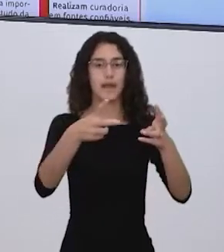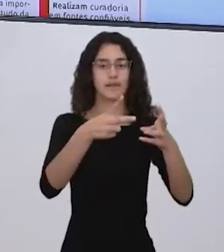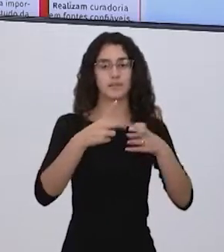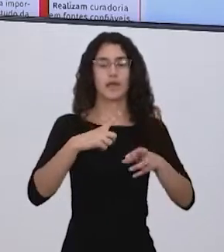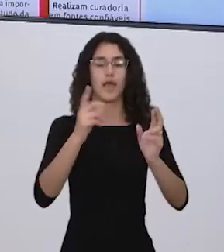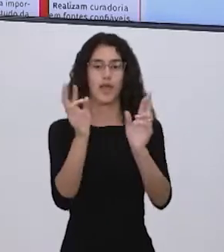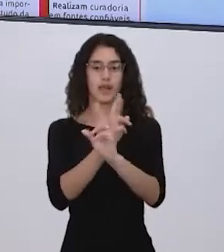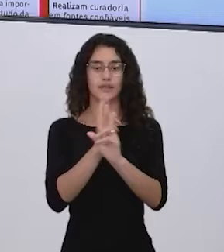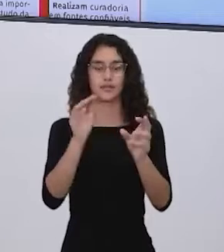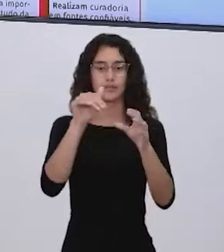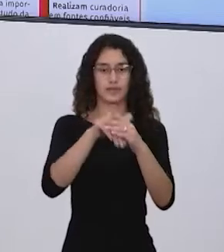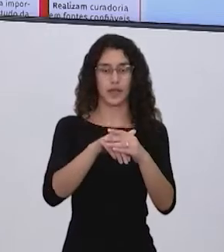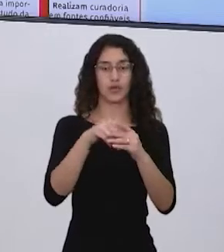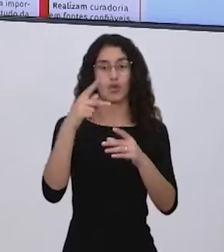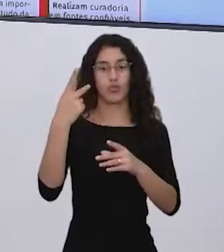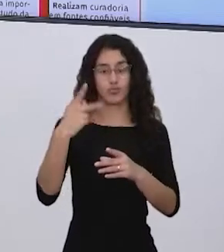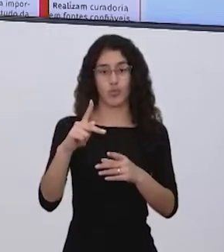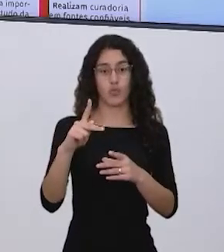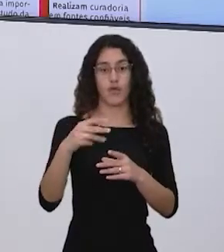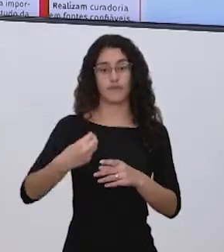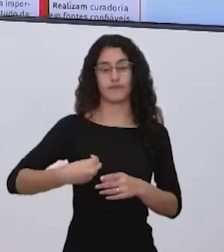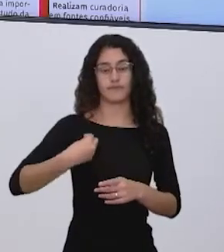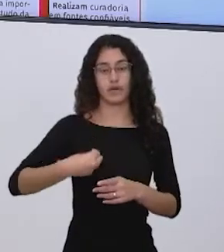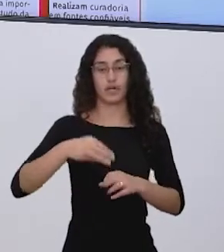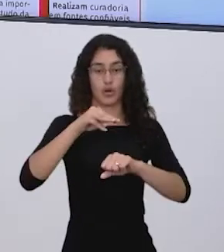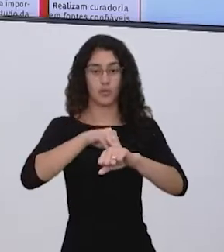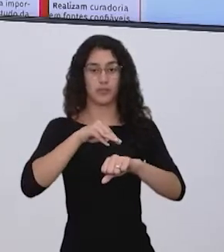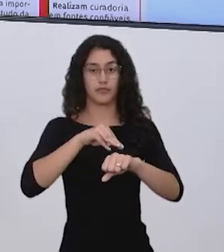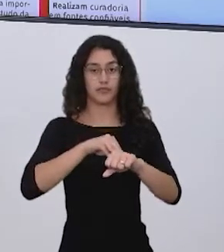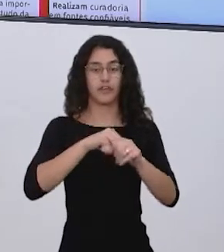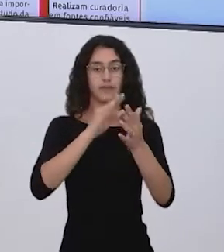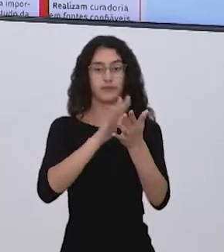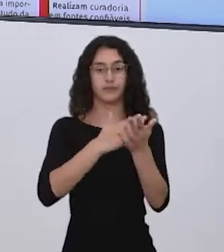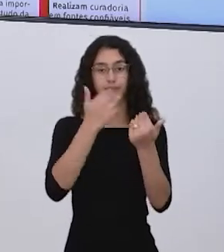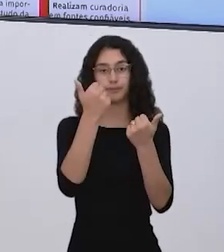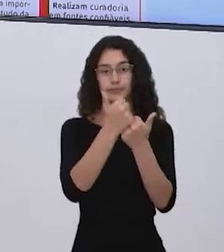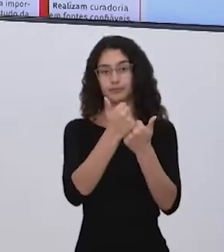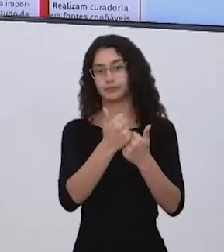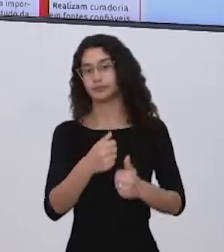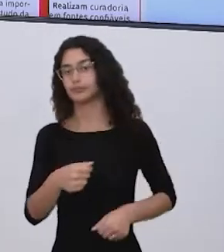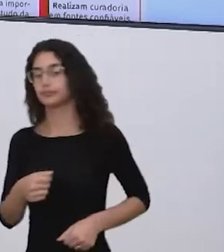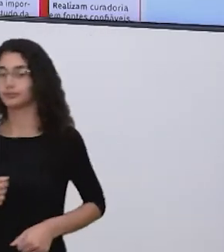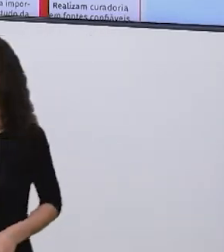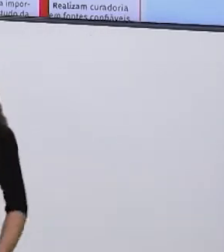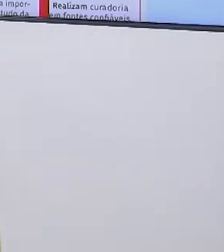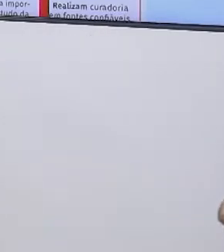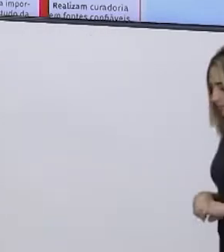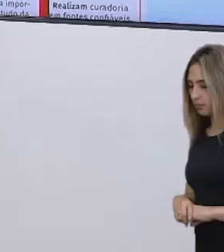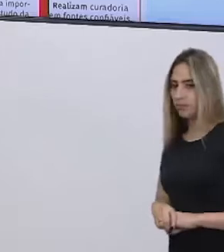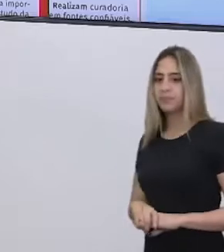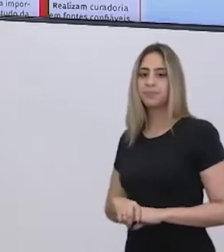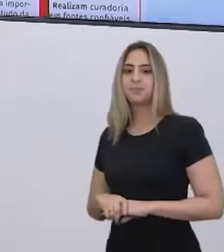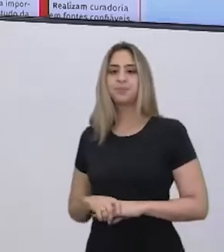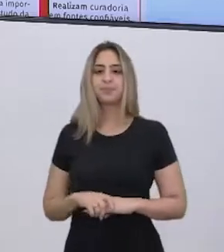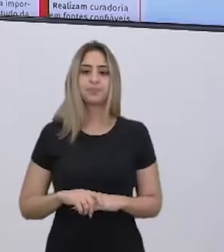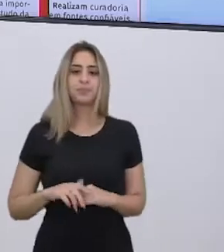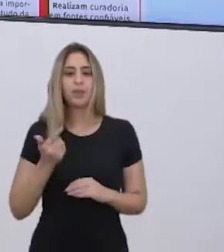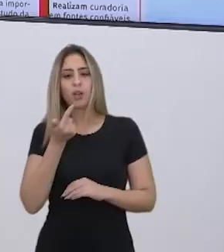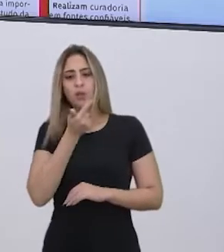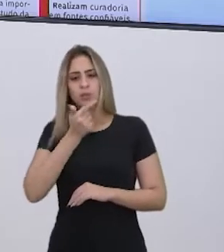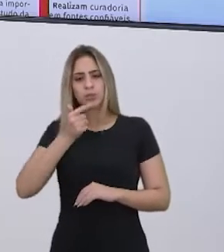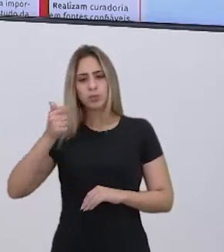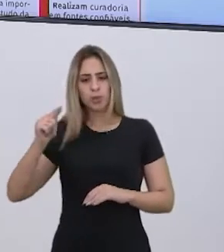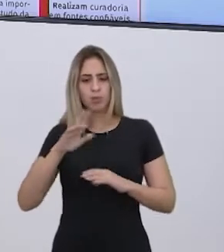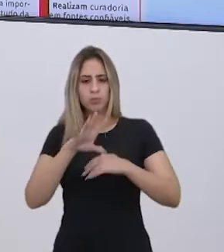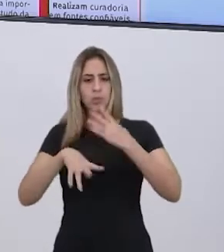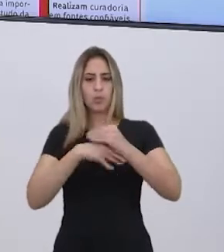essas relações dentro da sua vida neste momento, nessa fase que você está passando. Nos outros componentes,